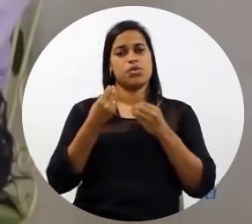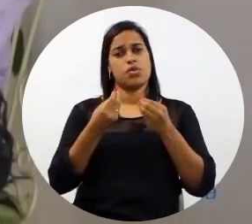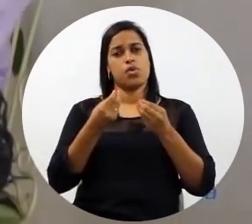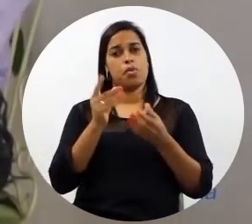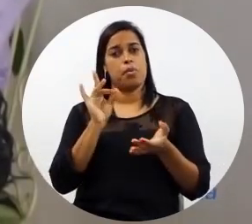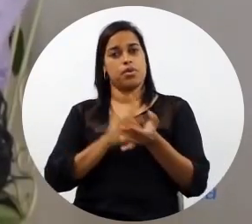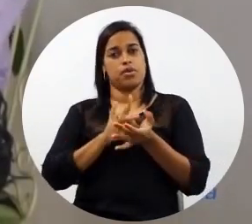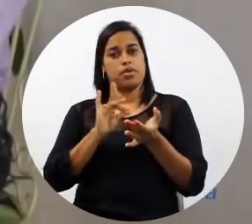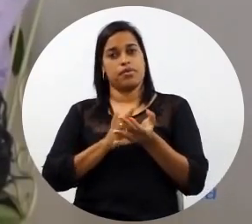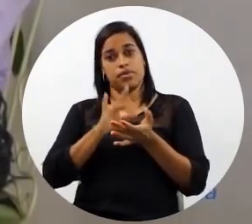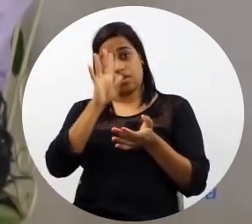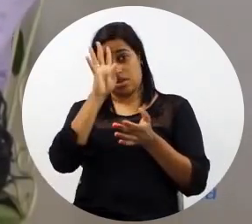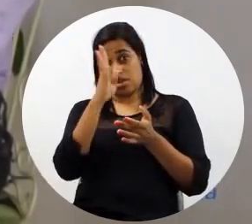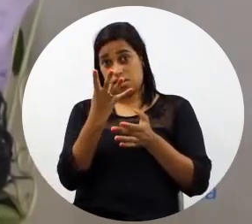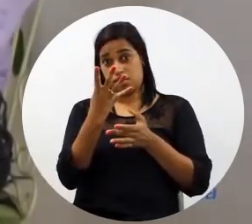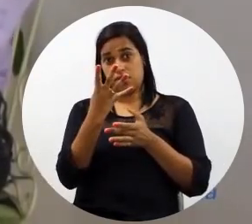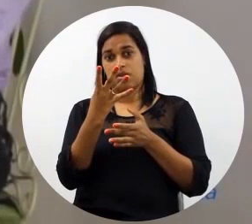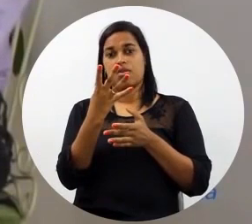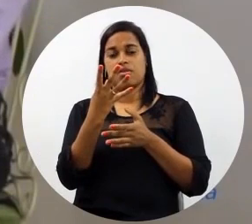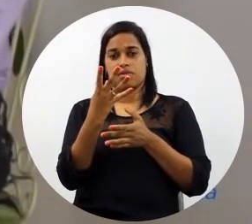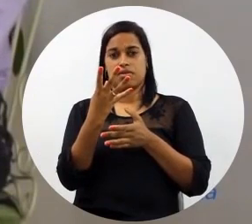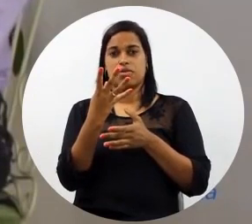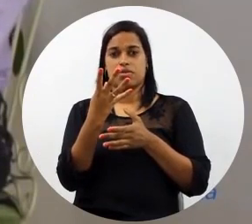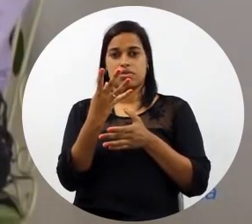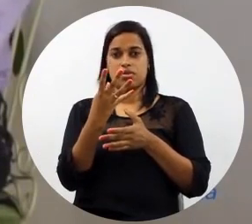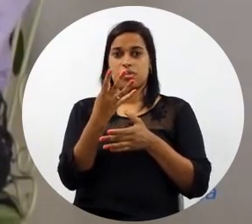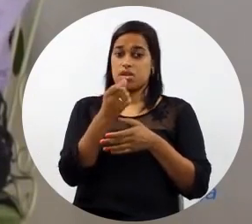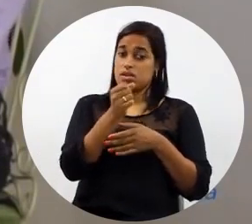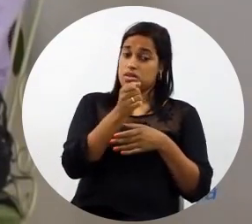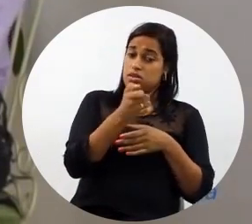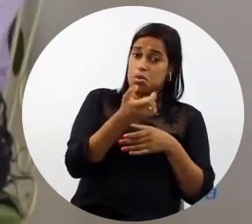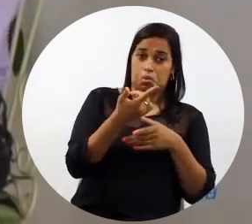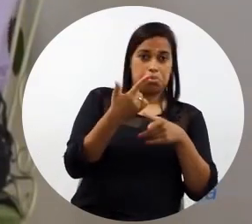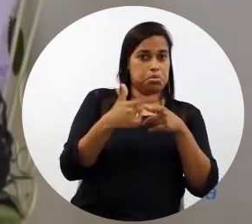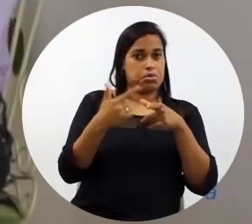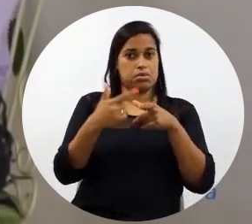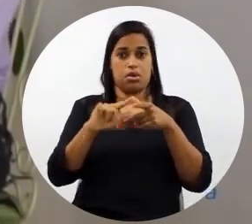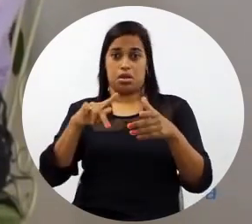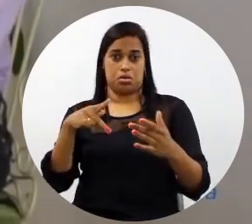realmente resolver a situação ou de um